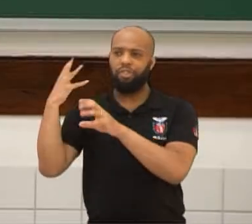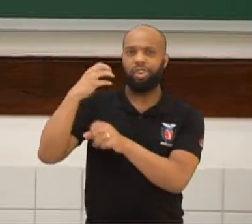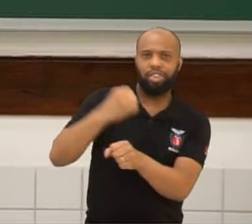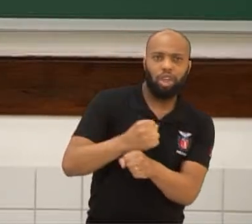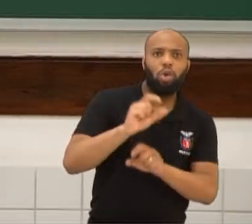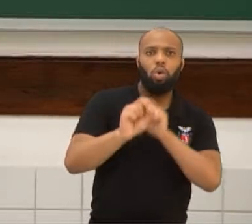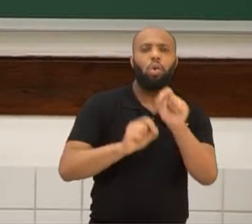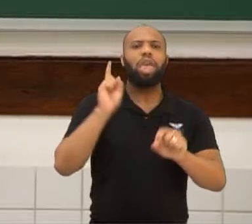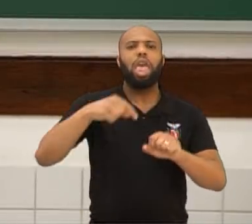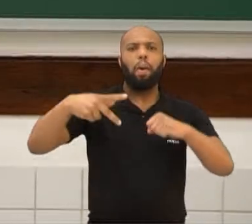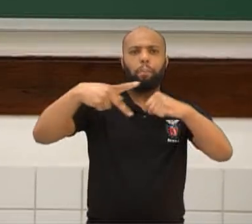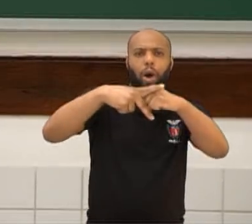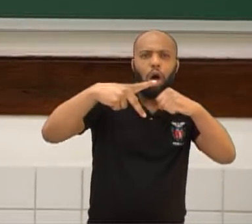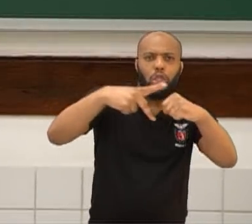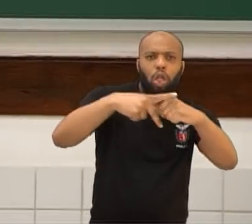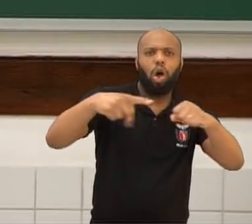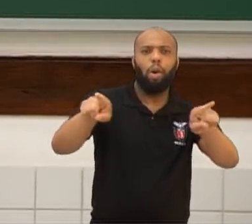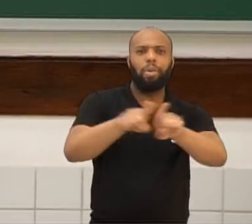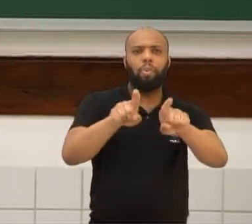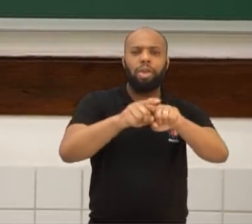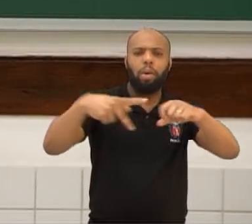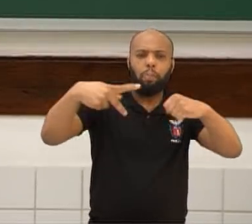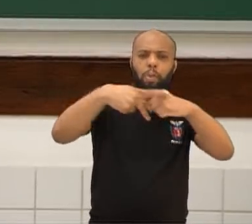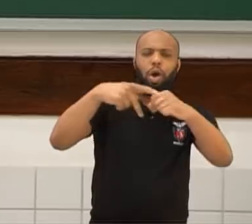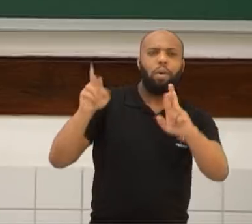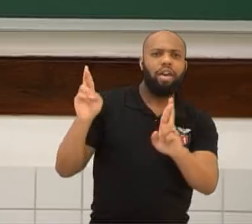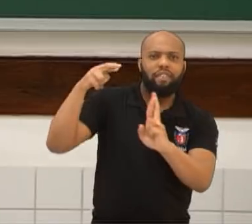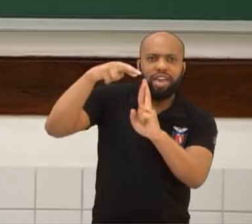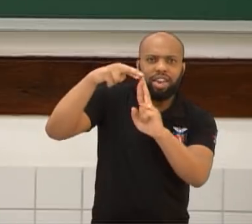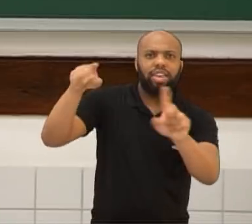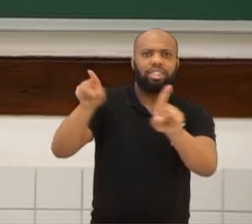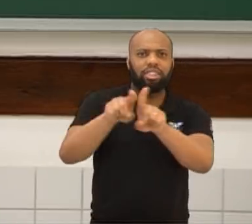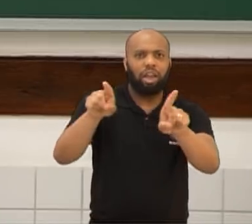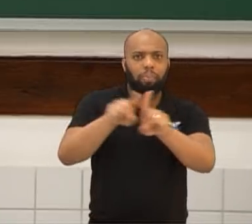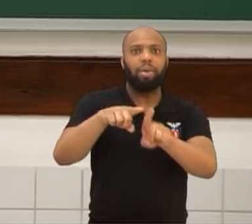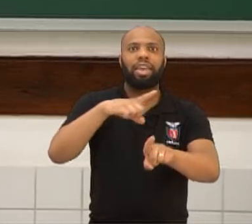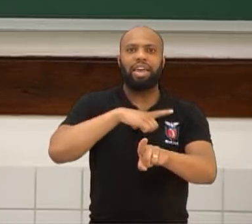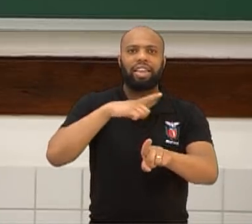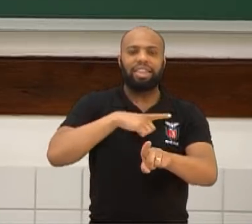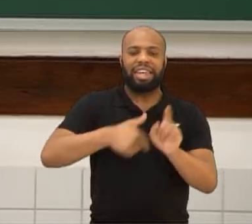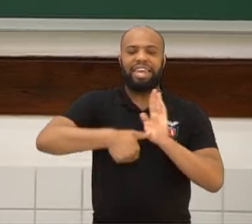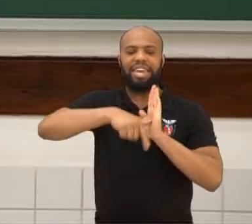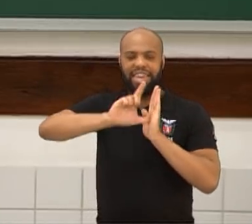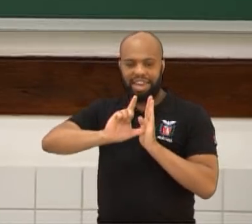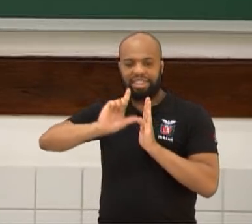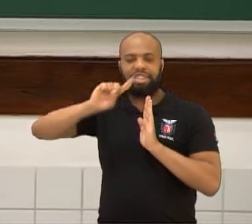dos pronomes, né, dos pronomes referenciais, endofóricos, anáfora,